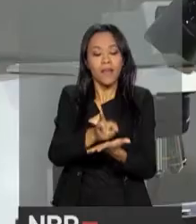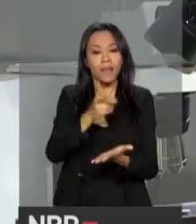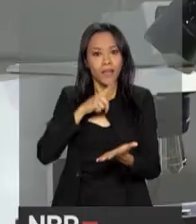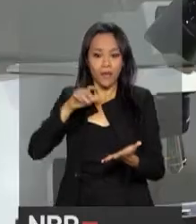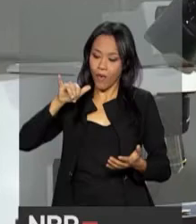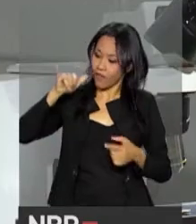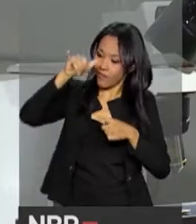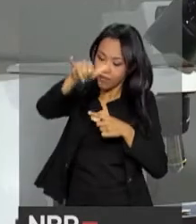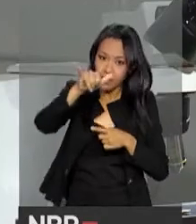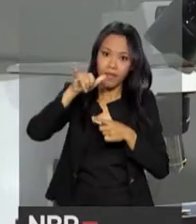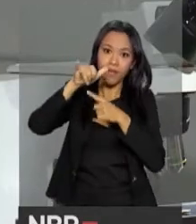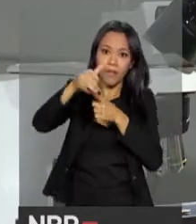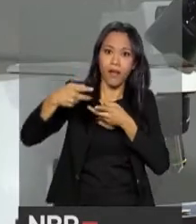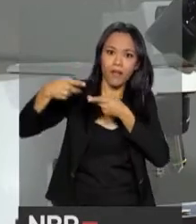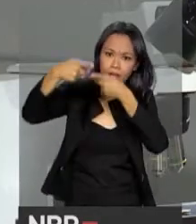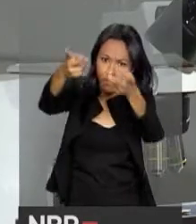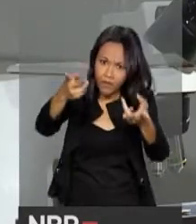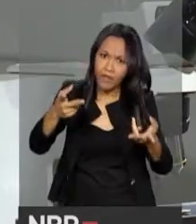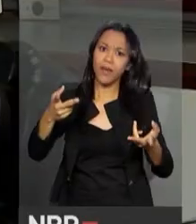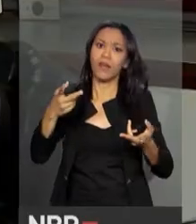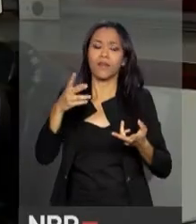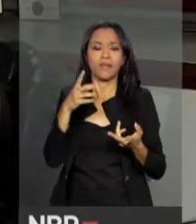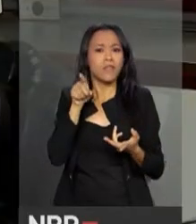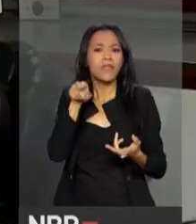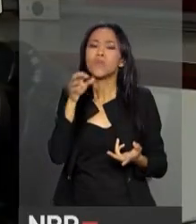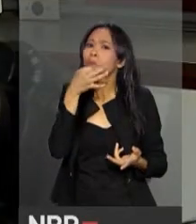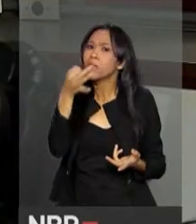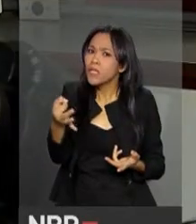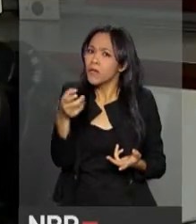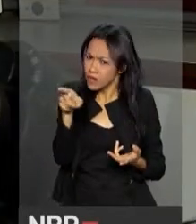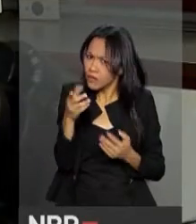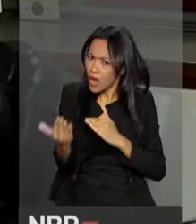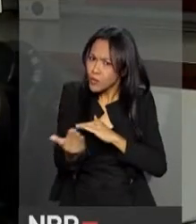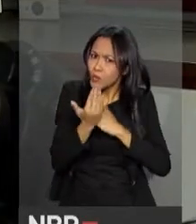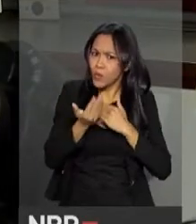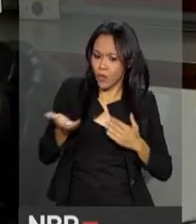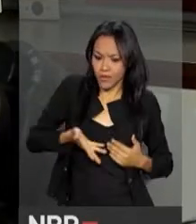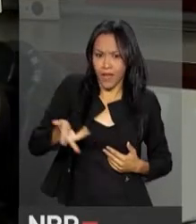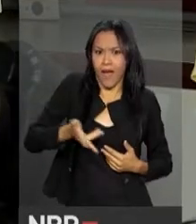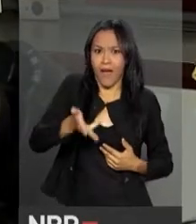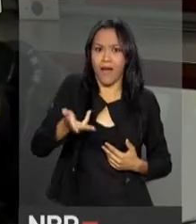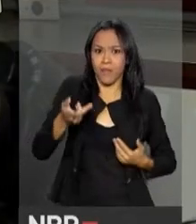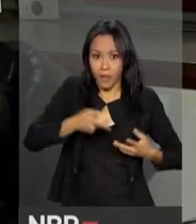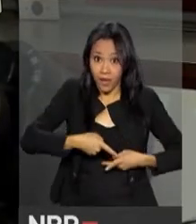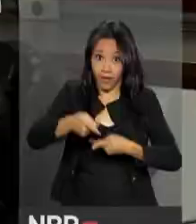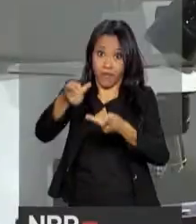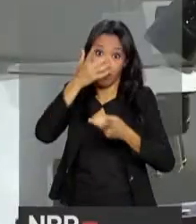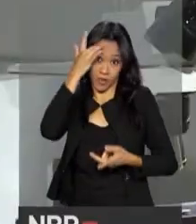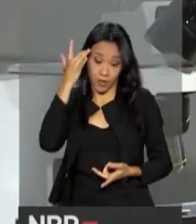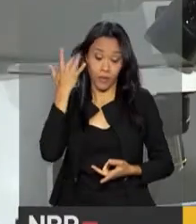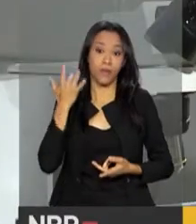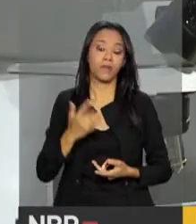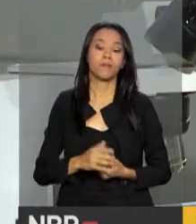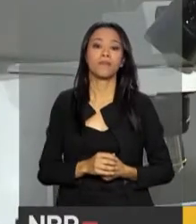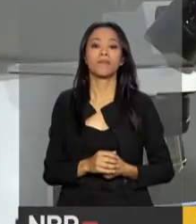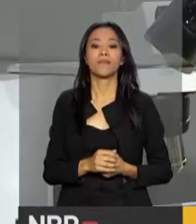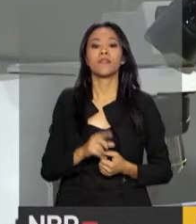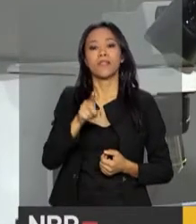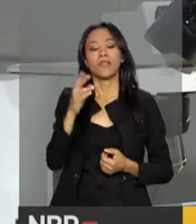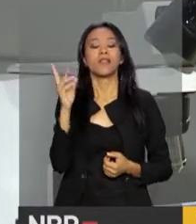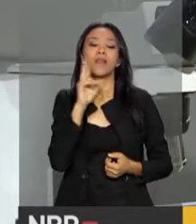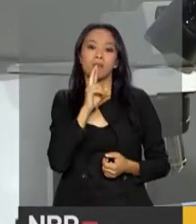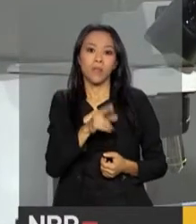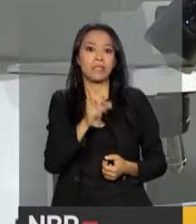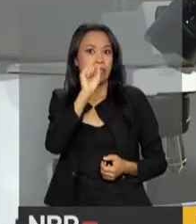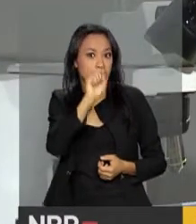aeronave para fazer o transporte desses órgãos na sua opinião isso ajudou a agilizar essa chegada por paciente olha eu vou dizer que para o